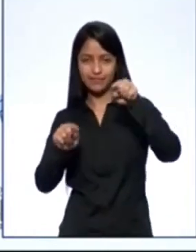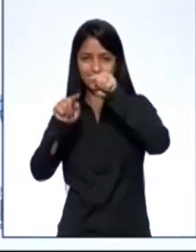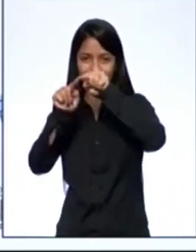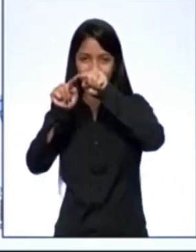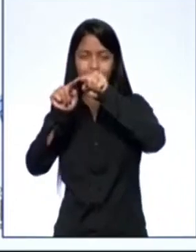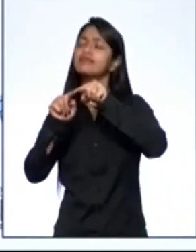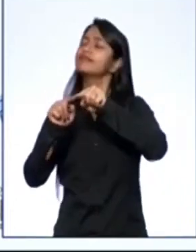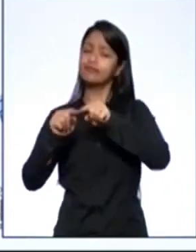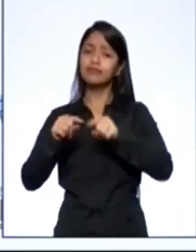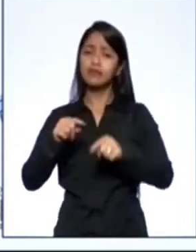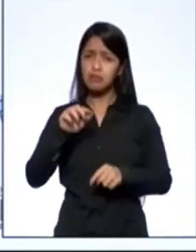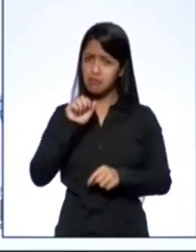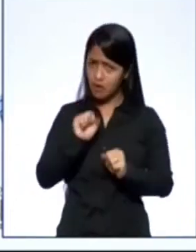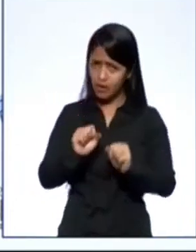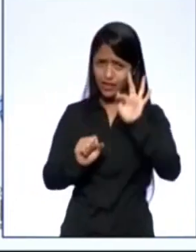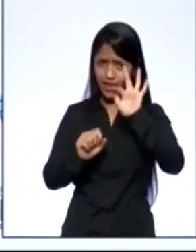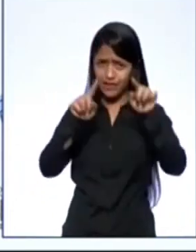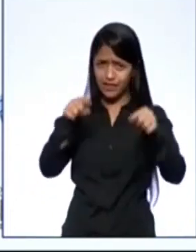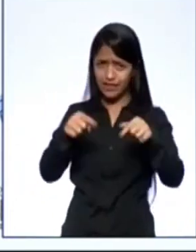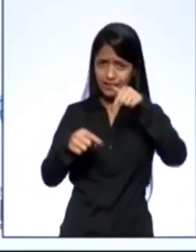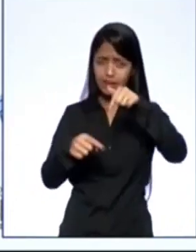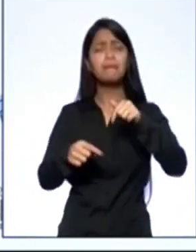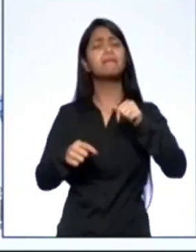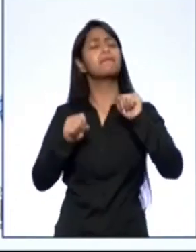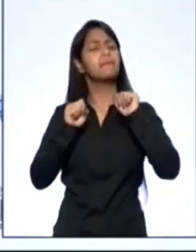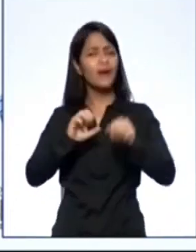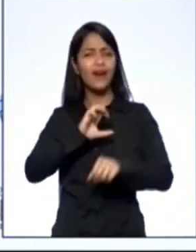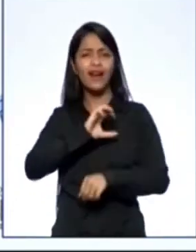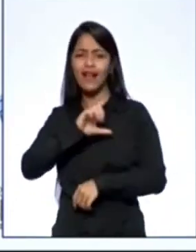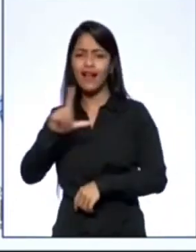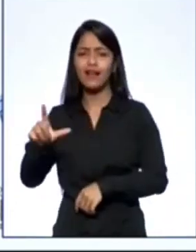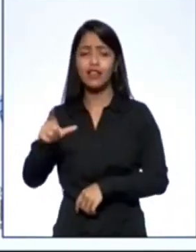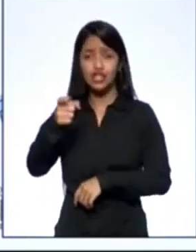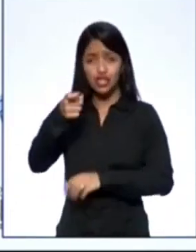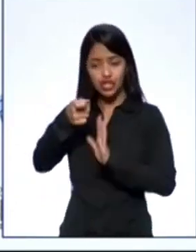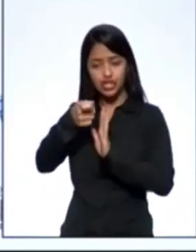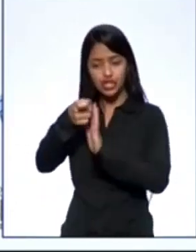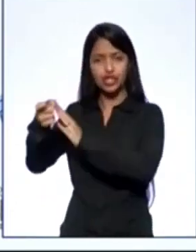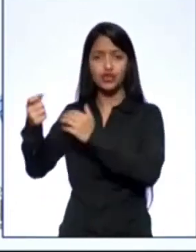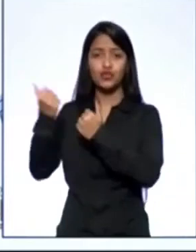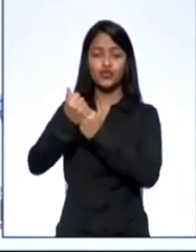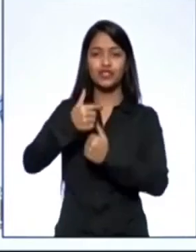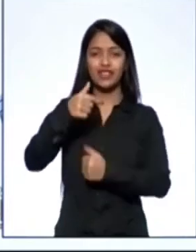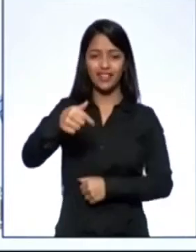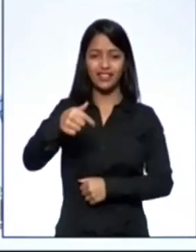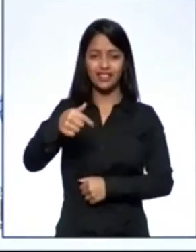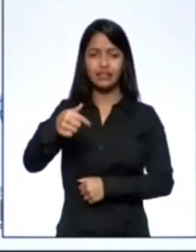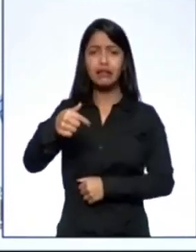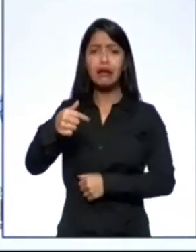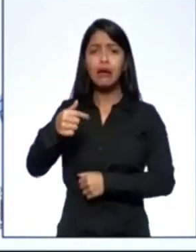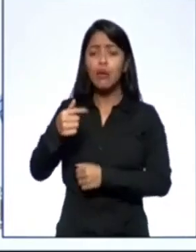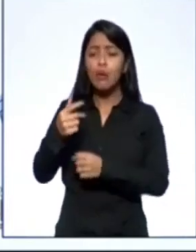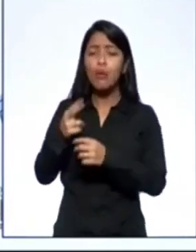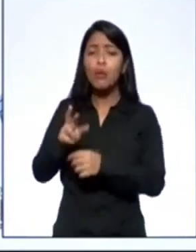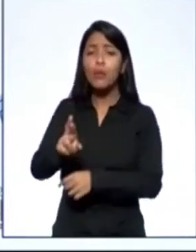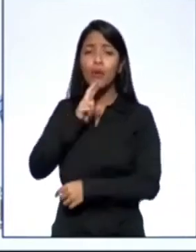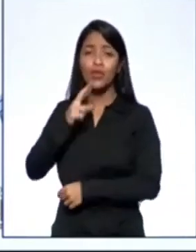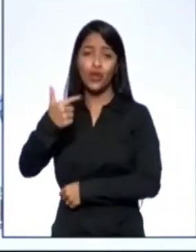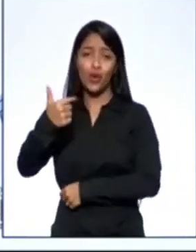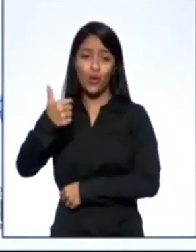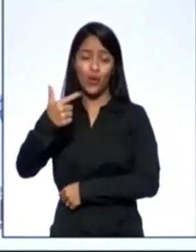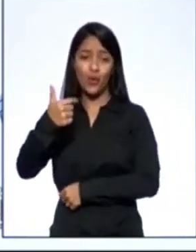pessoas substitui o X por sete e aí o fd7 vai dar duas aí você marca o par ordenado